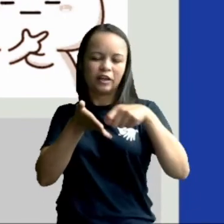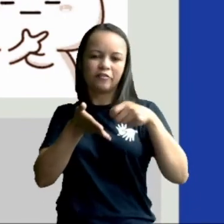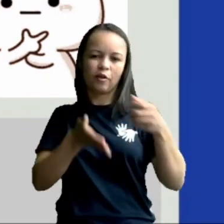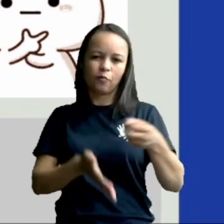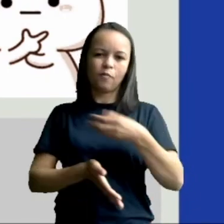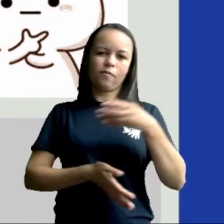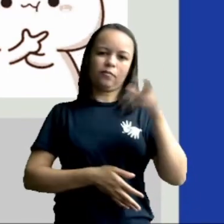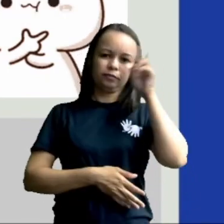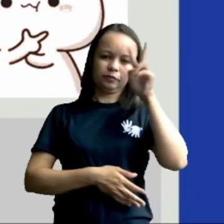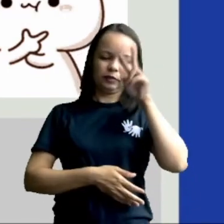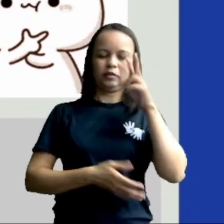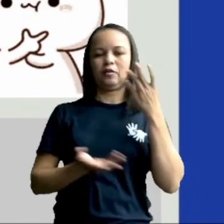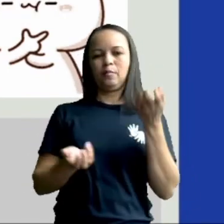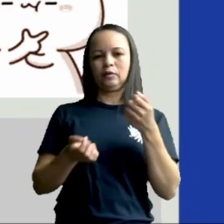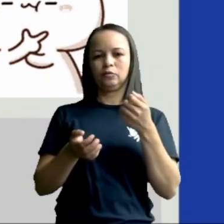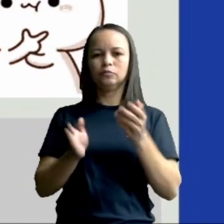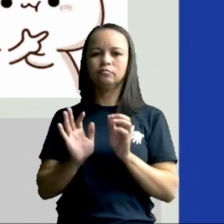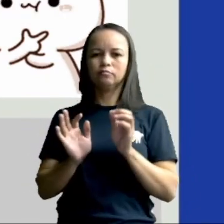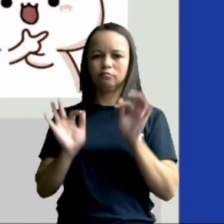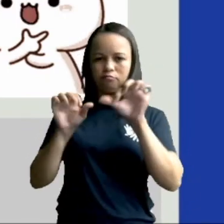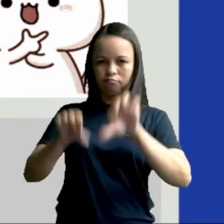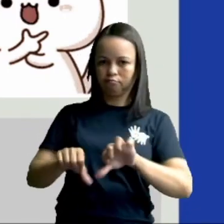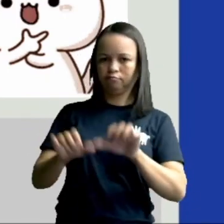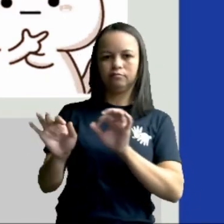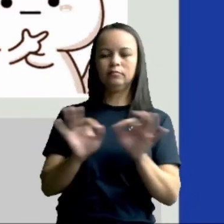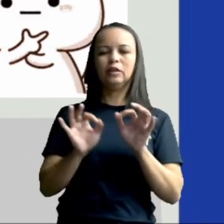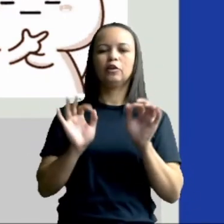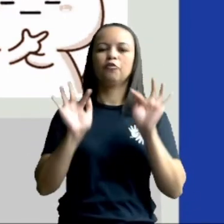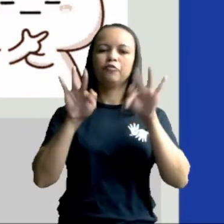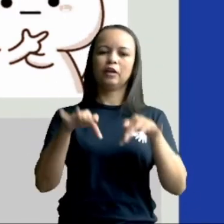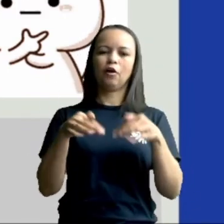menos impactos negativos e um final feliz para todos.